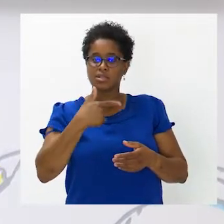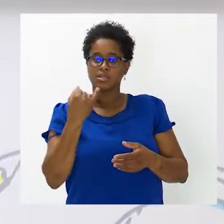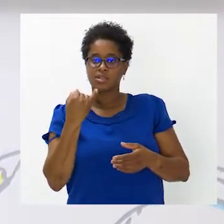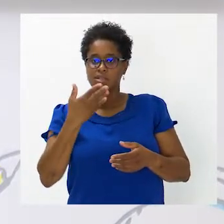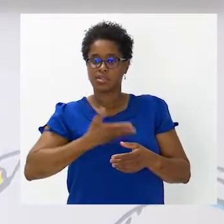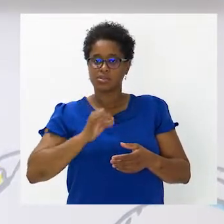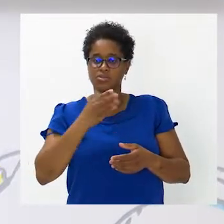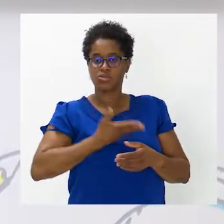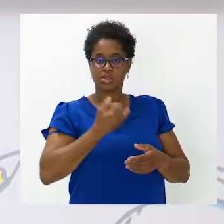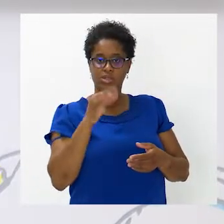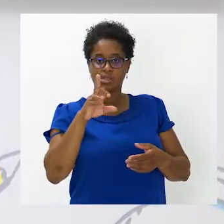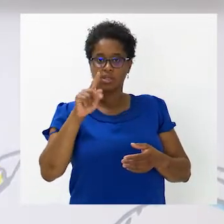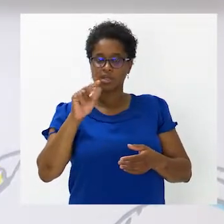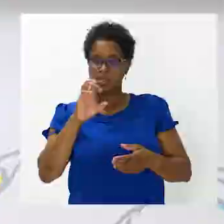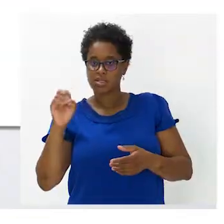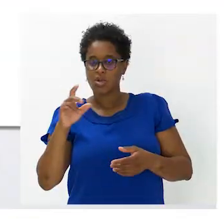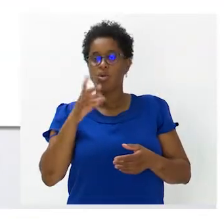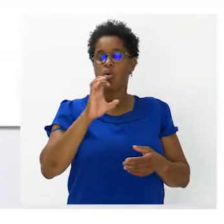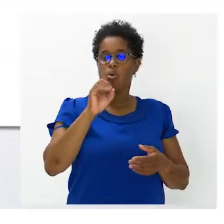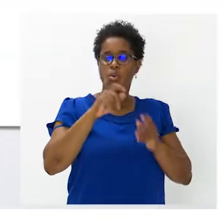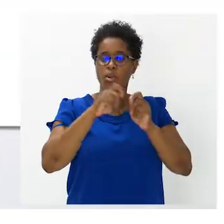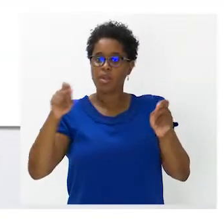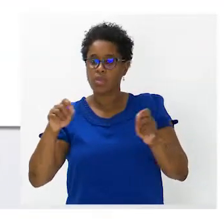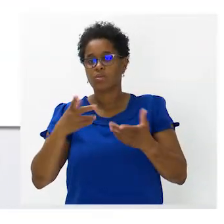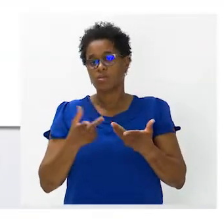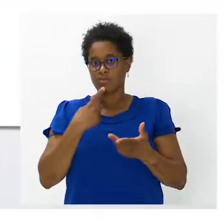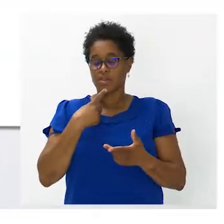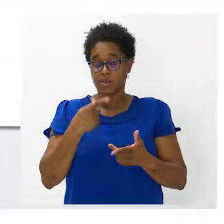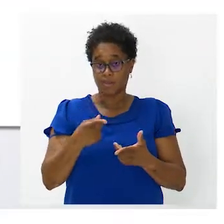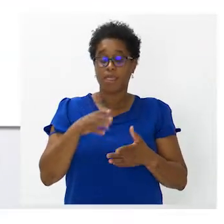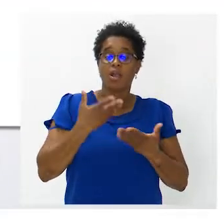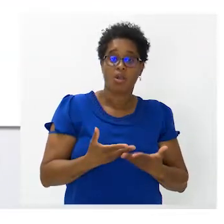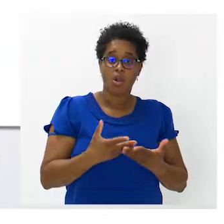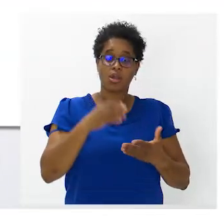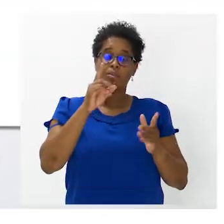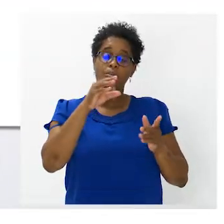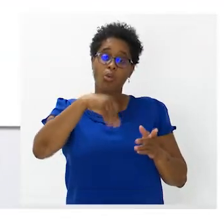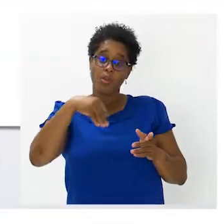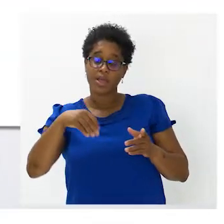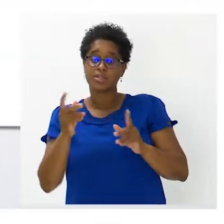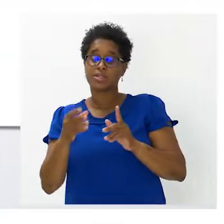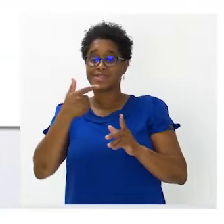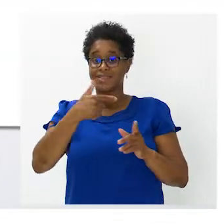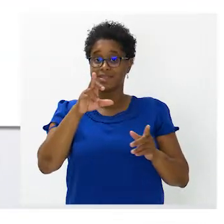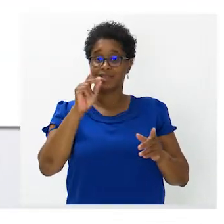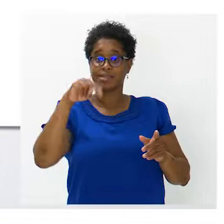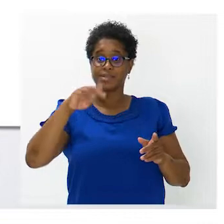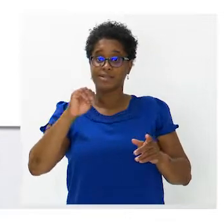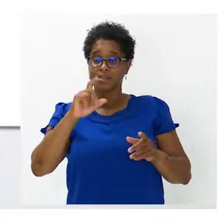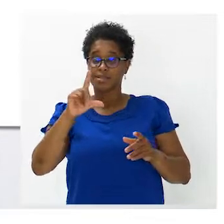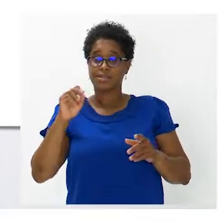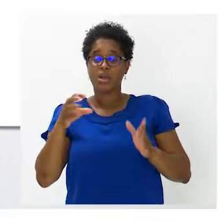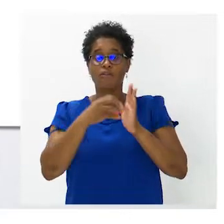comprimento, ou norma, certo? Vamos agora para as propriedades de translação. A figura original e o